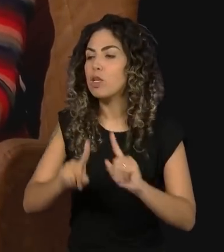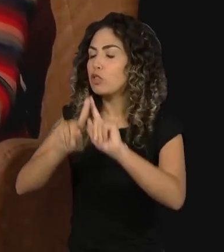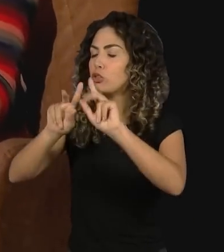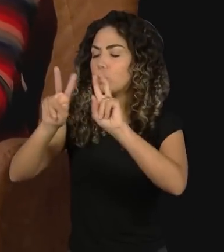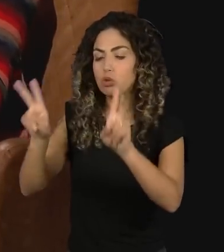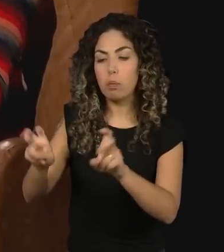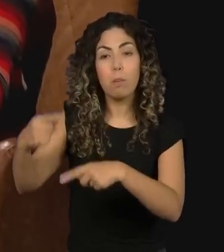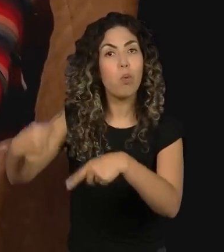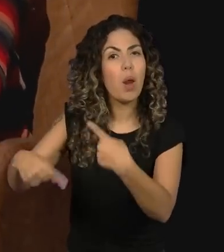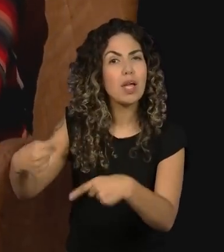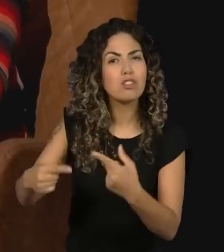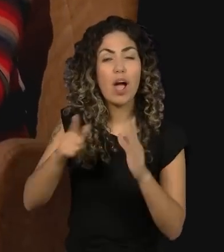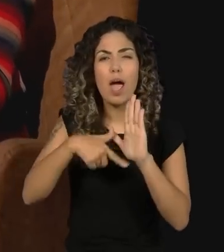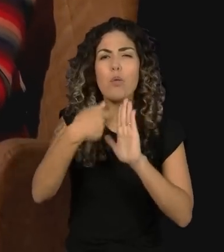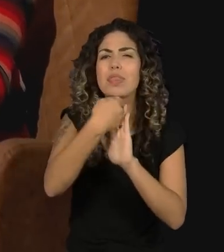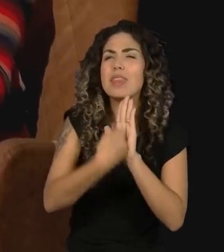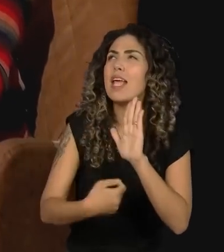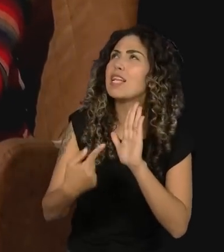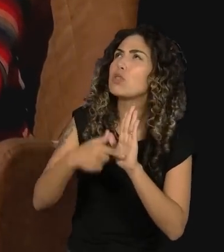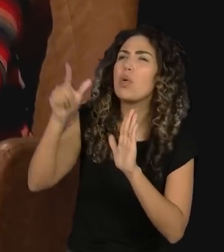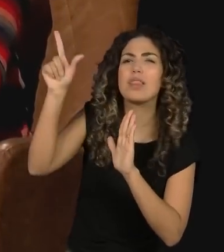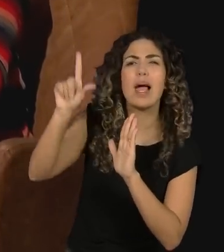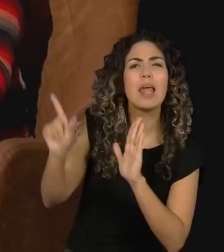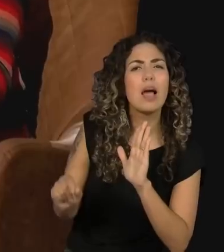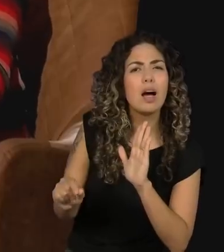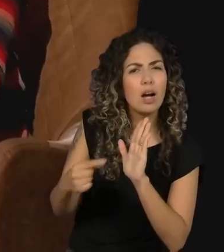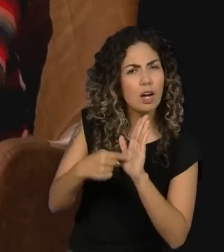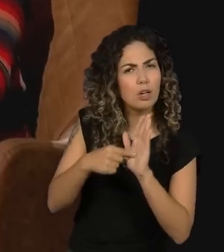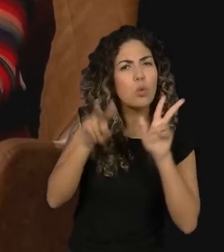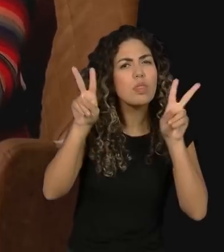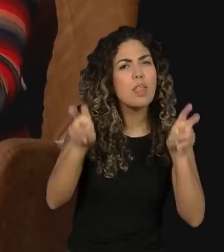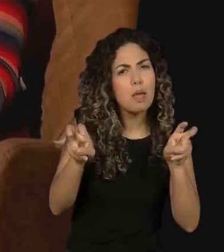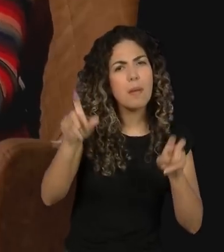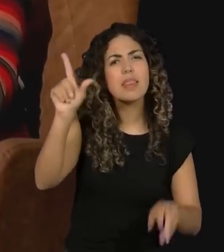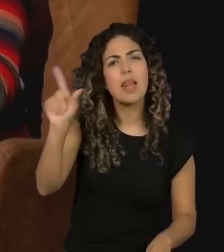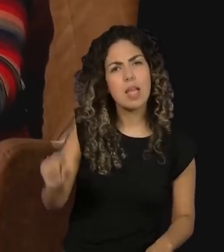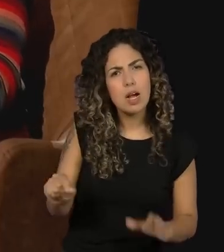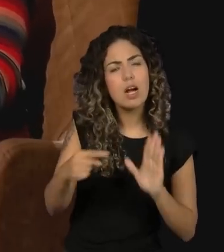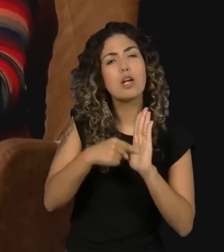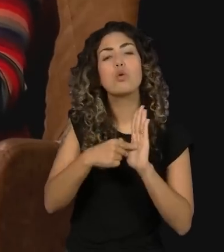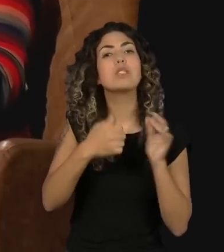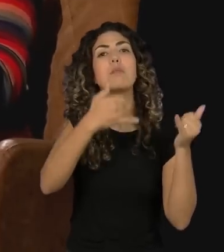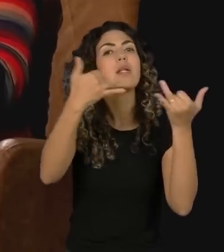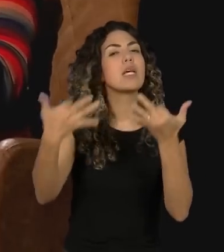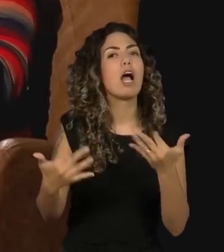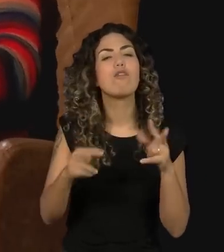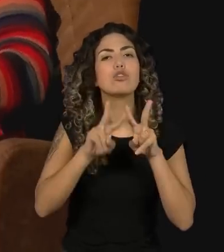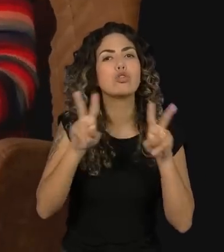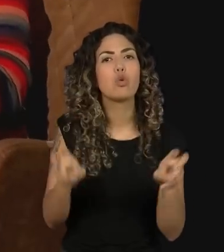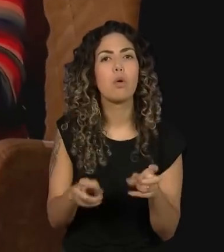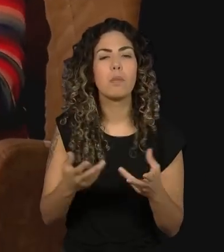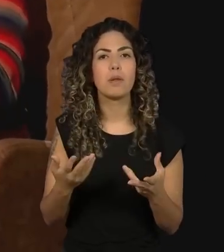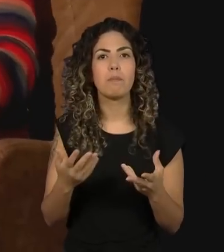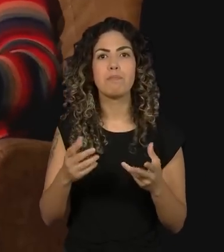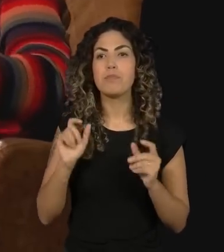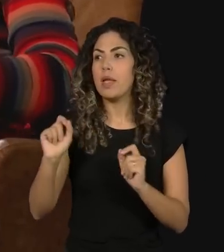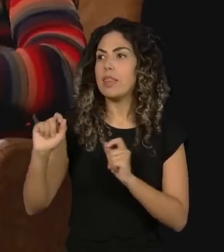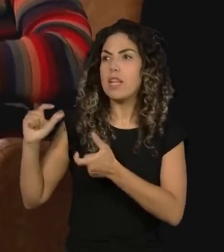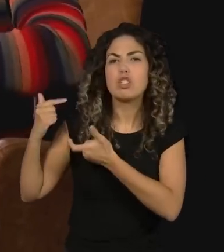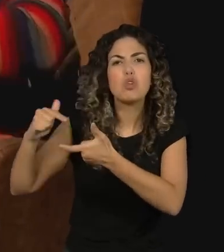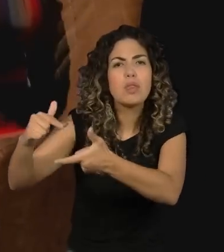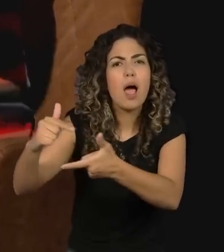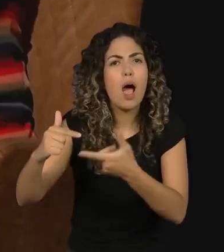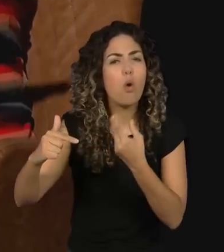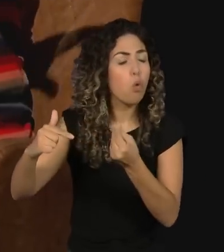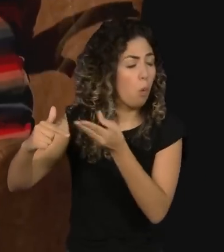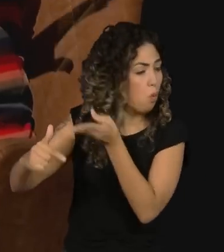italiano, Mauro Radice e Lídia Ravera, falava sobre comunismo, falava sobre 68.